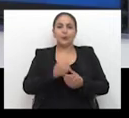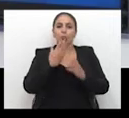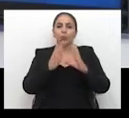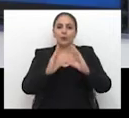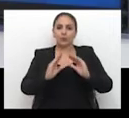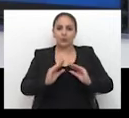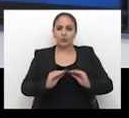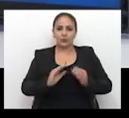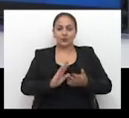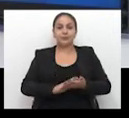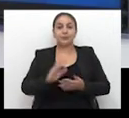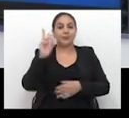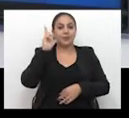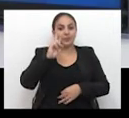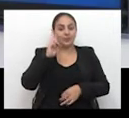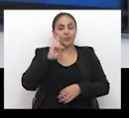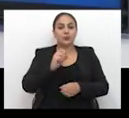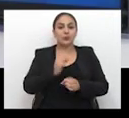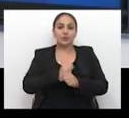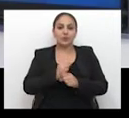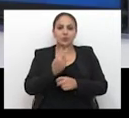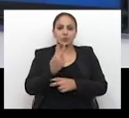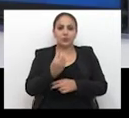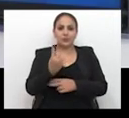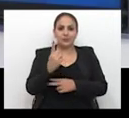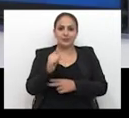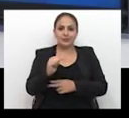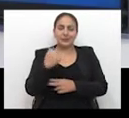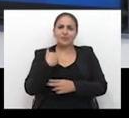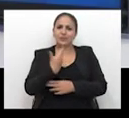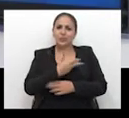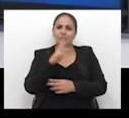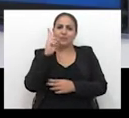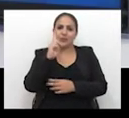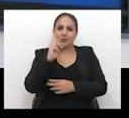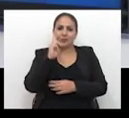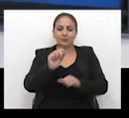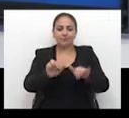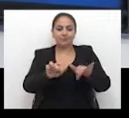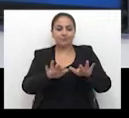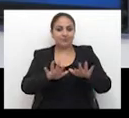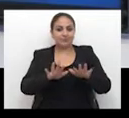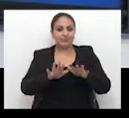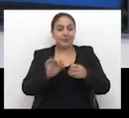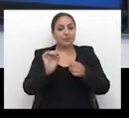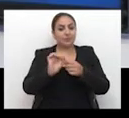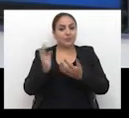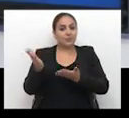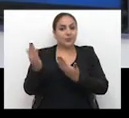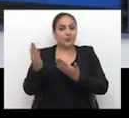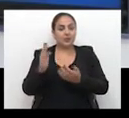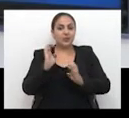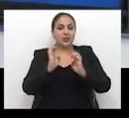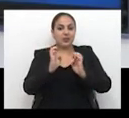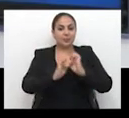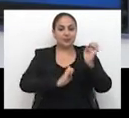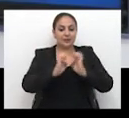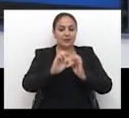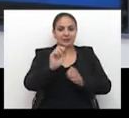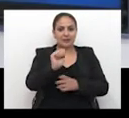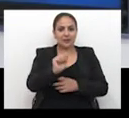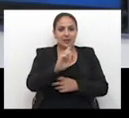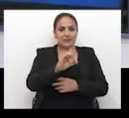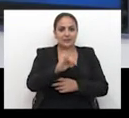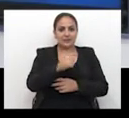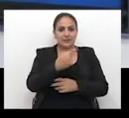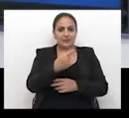boa noite nas reprises de 2017 e vamos lembrar a sessão solene que homenageou o empresário